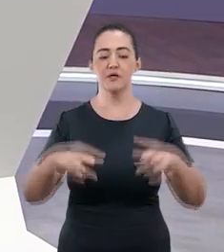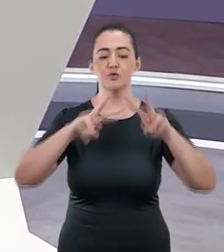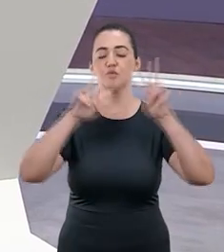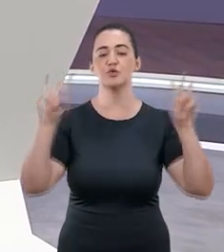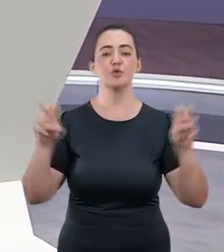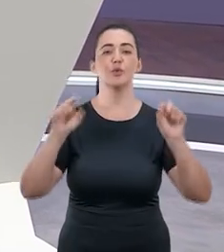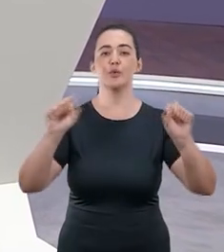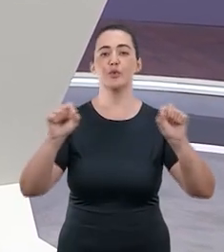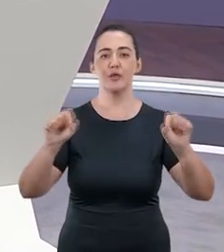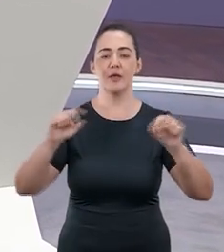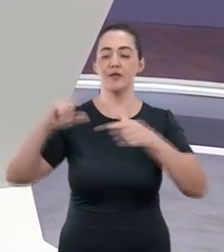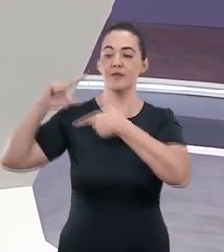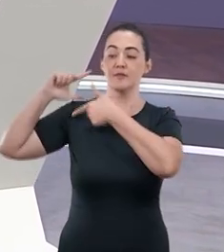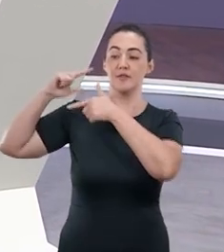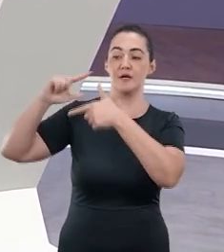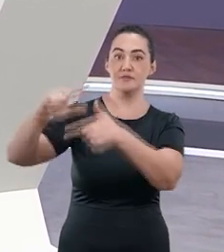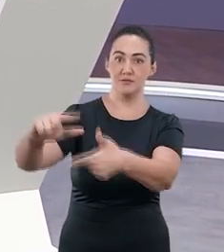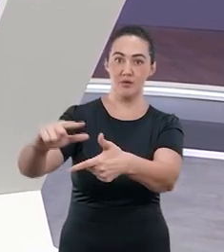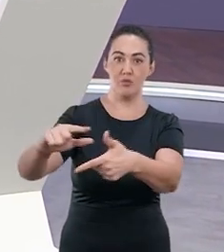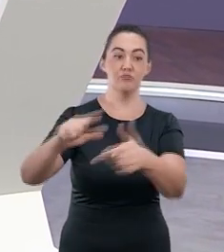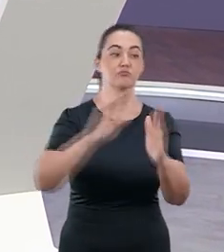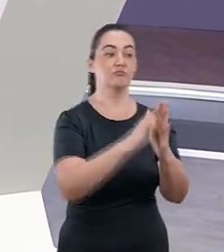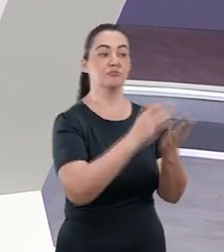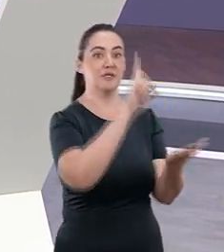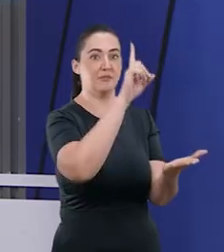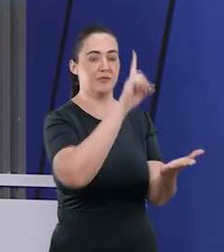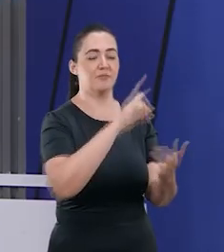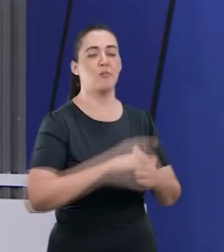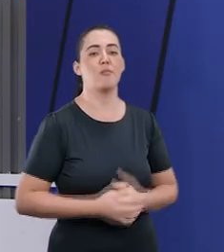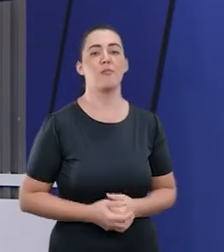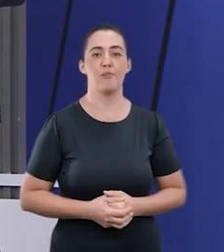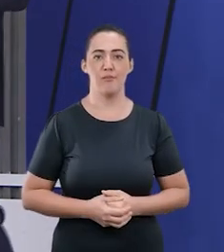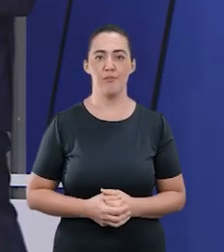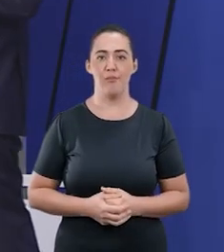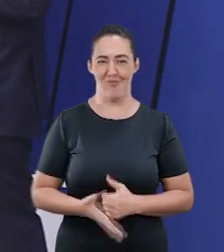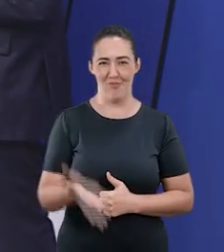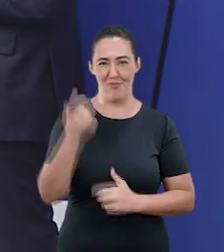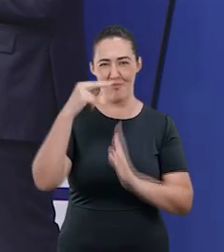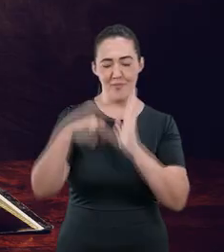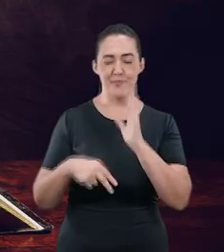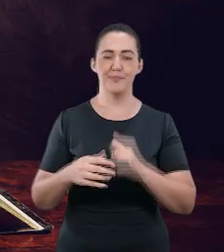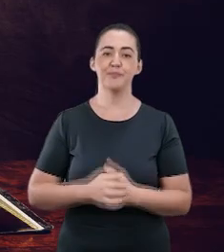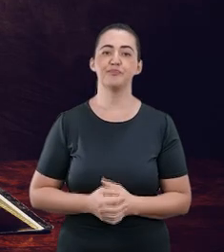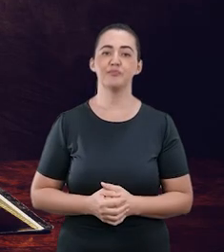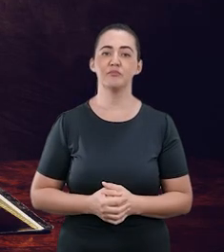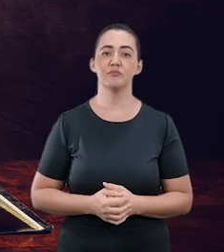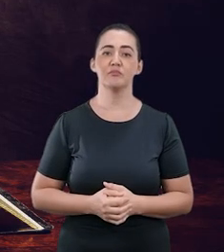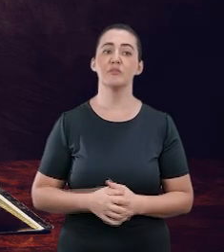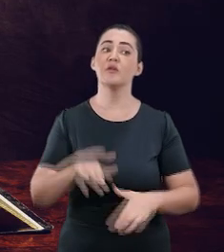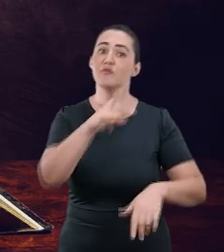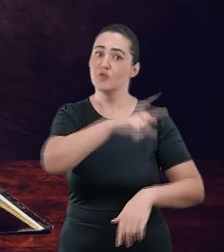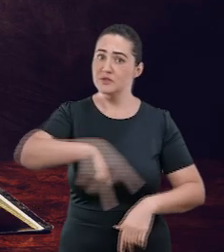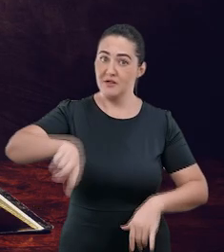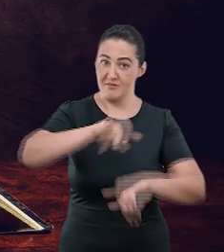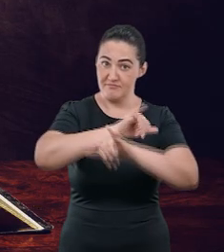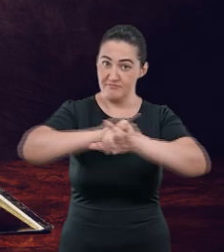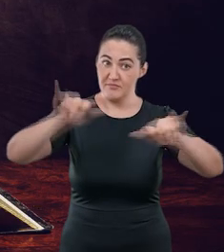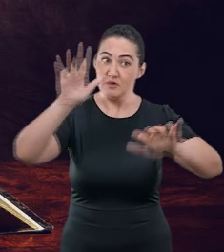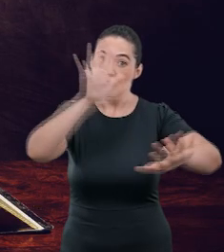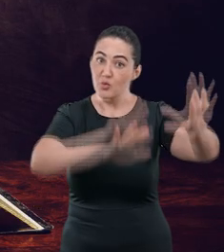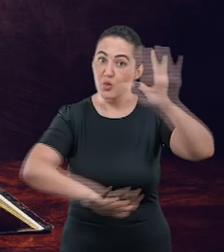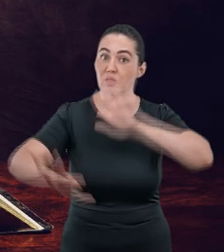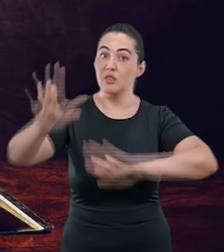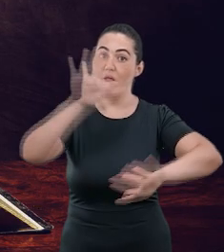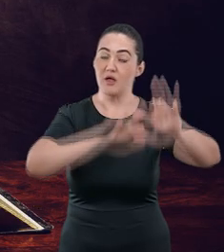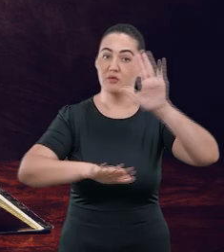a questão da tradição e da revelação. Vamos juntos ao texto bíblico? Diz assim: tenham cuidado para que